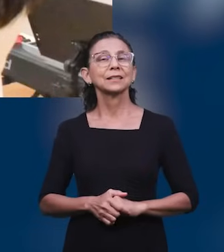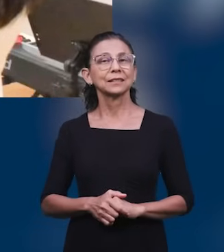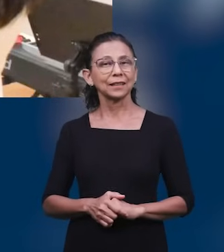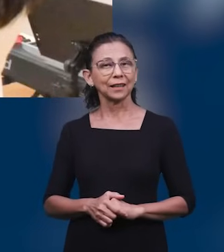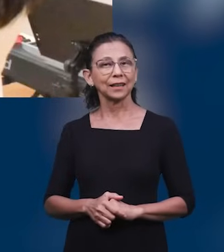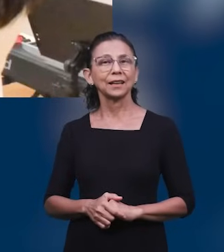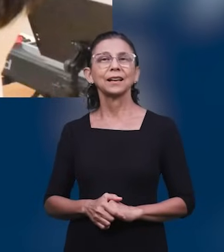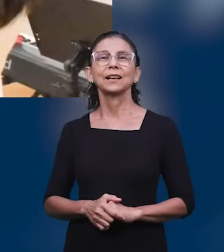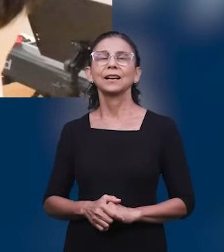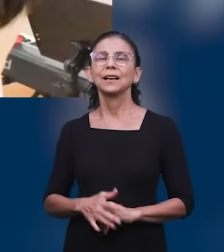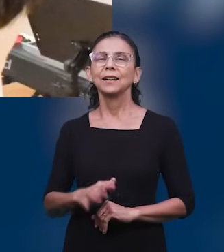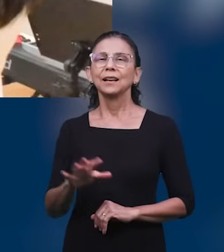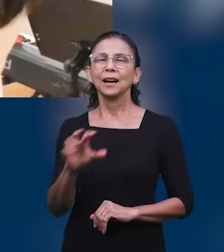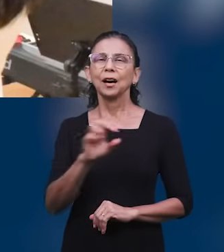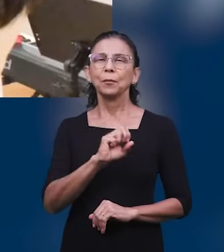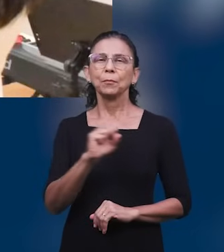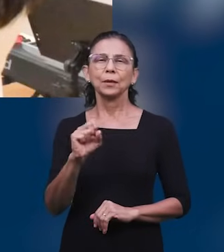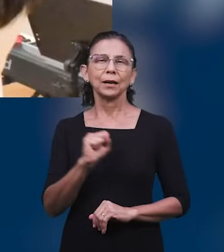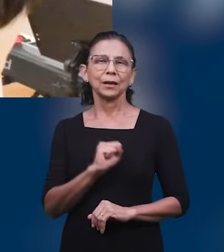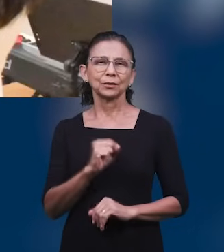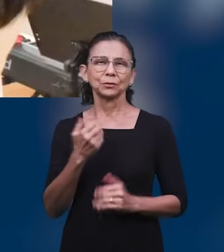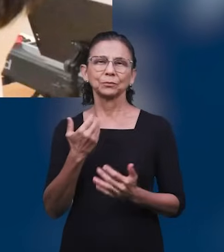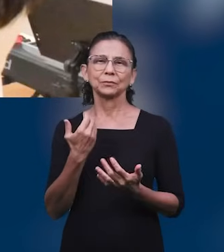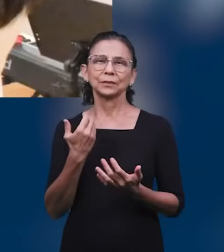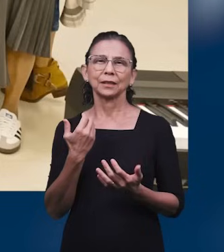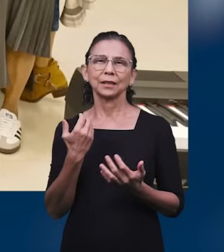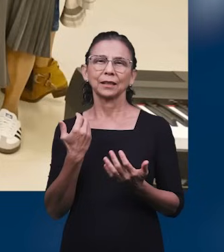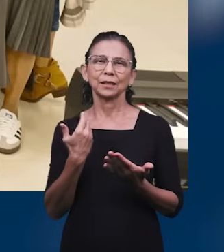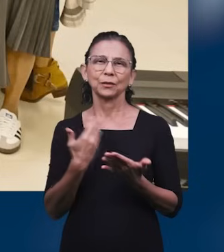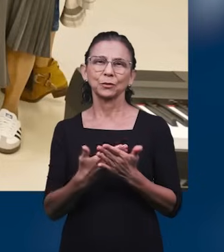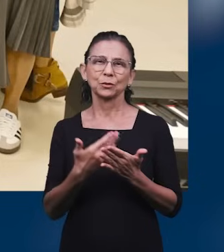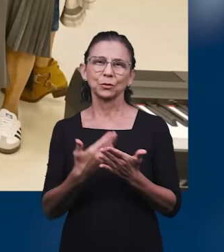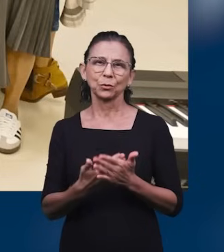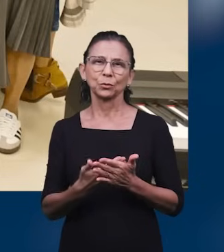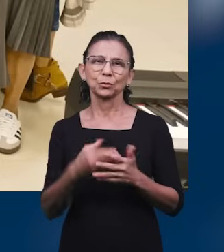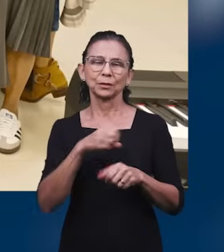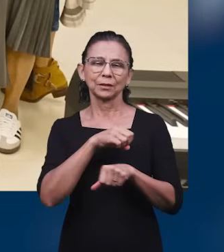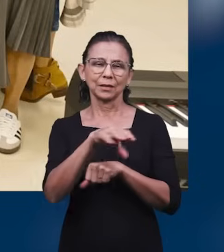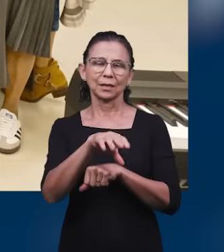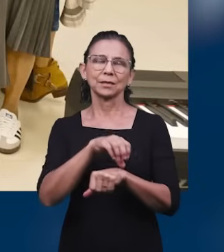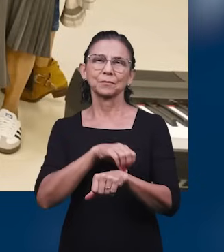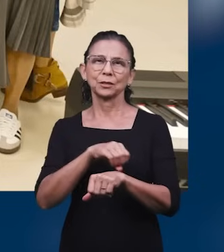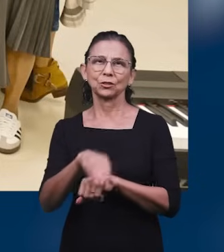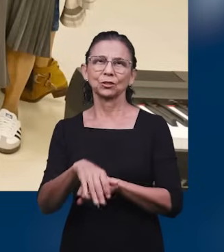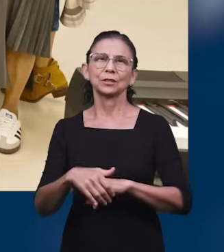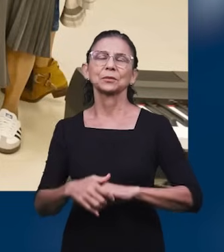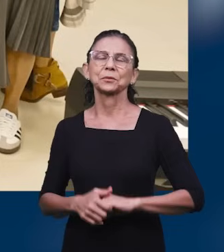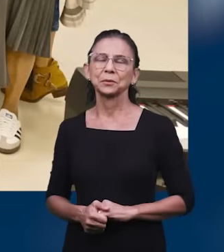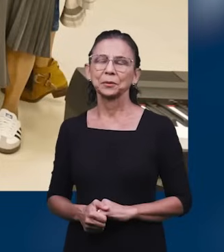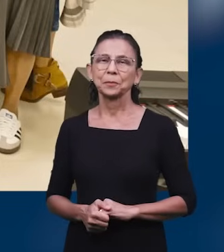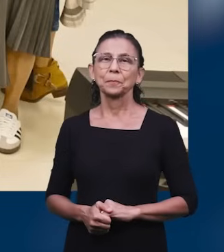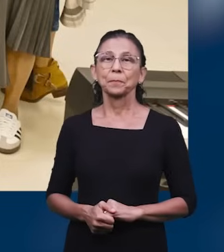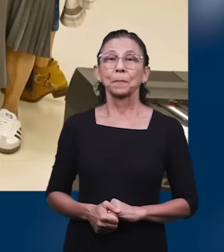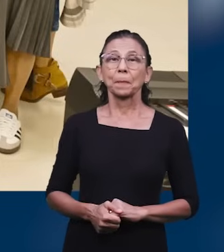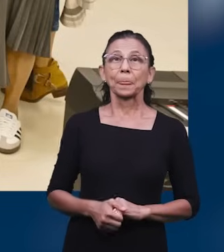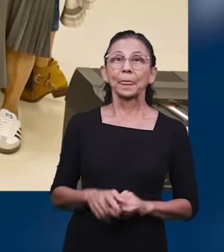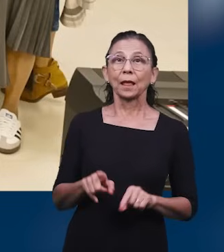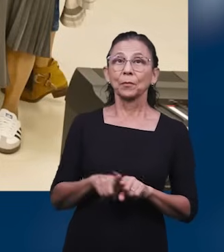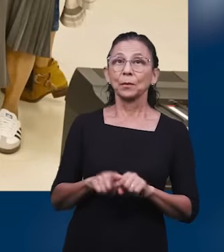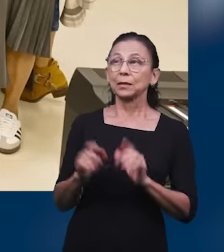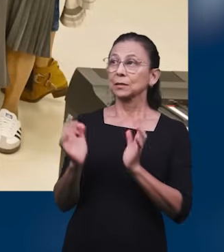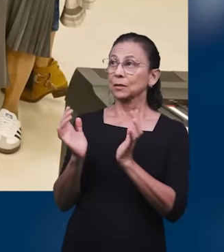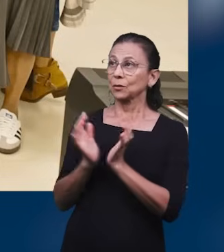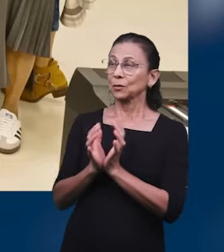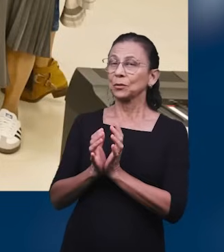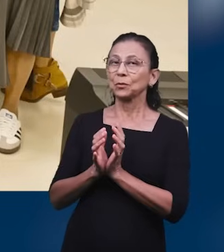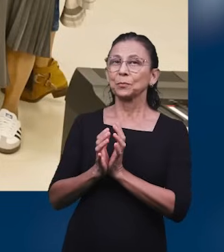do Senhor pelo ensino maravilhoso transmitido. Na ICM Irum, as CIAs louvaram o nome do Senhor e, cheias de